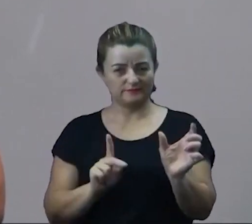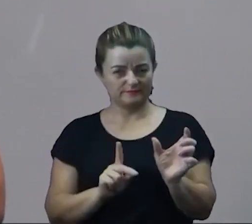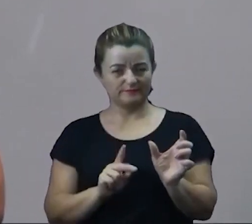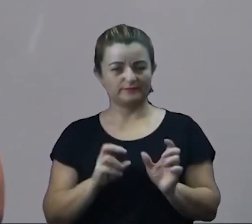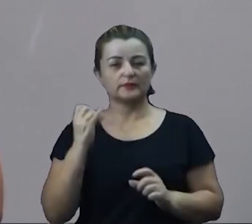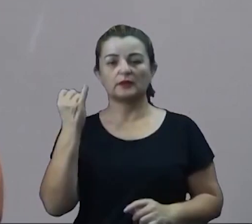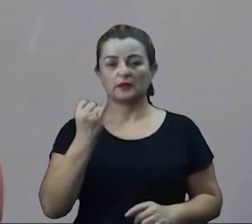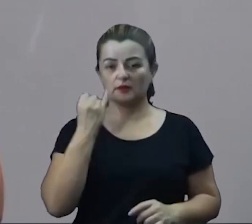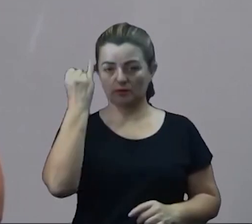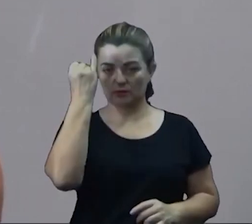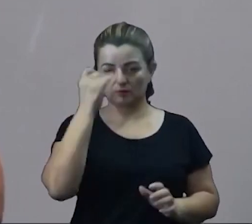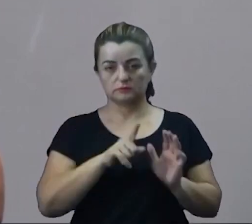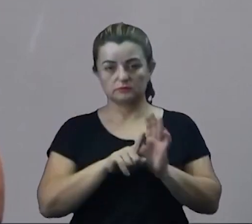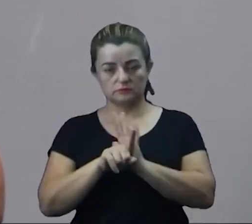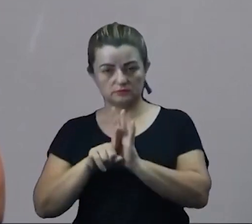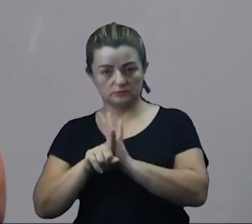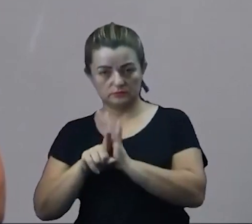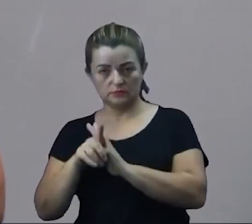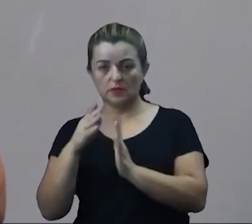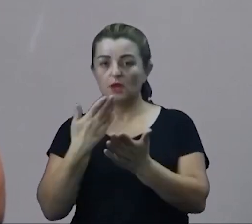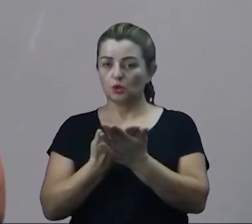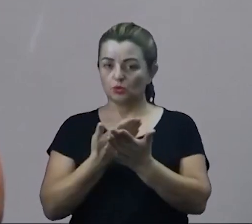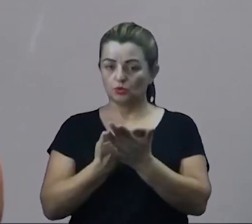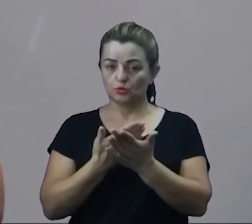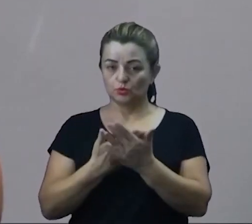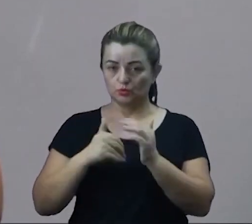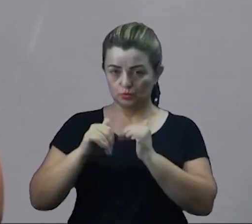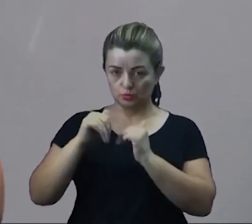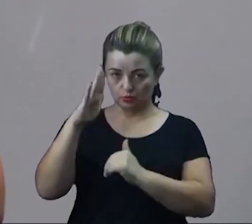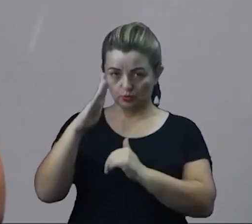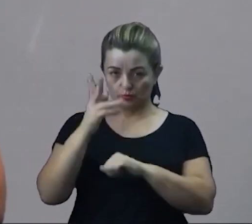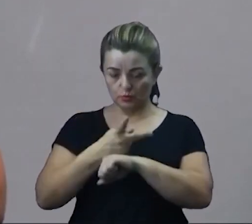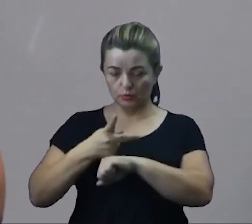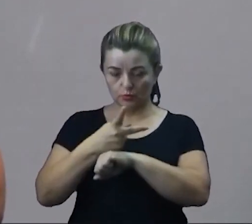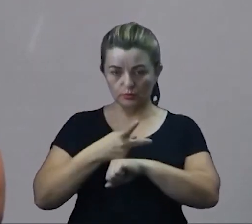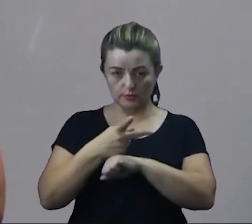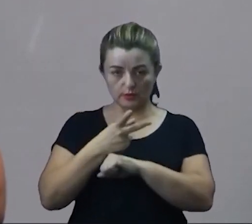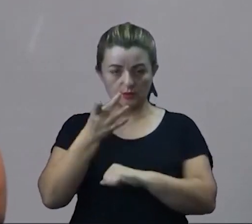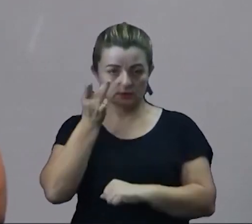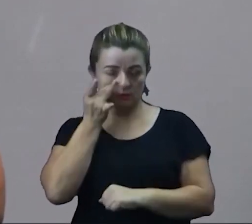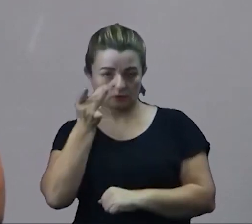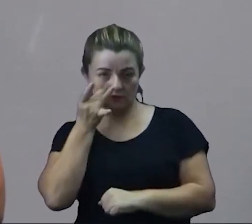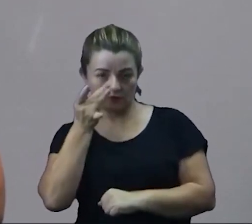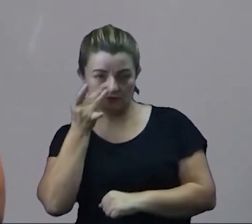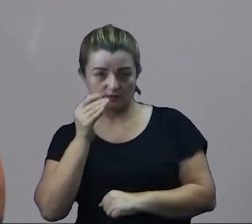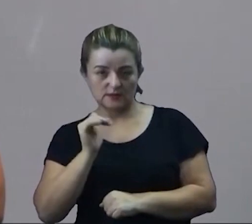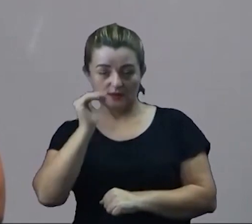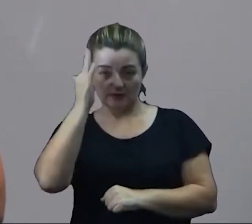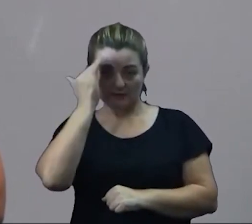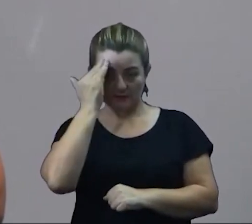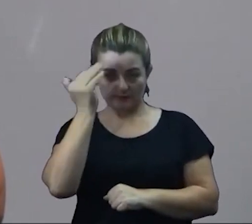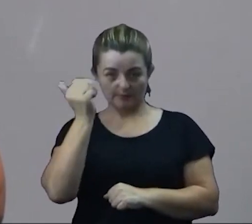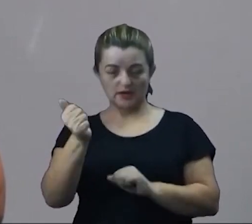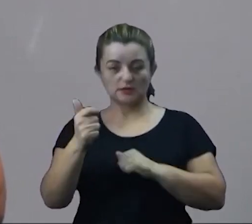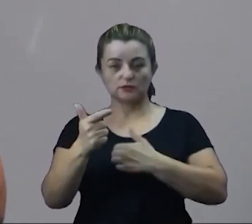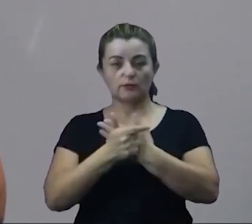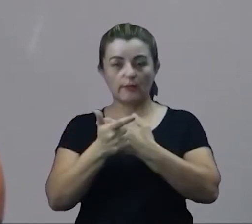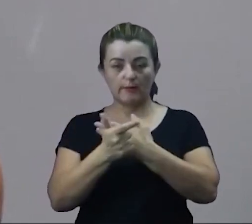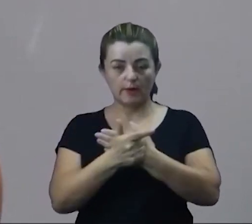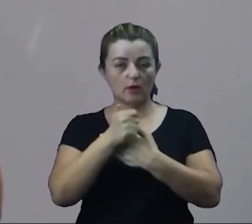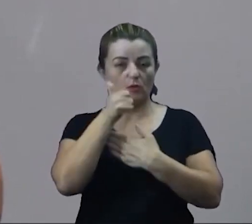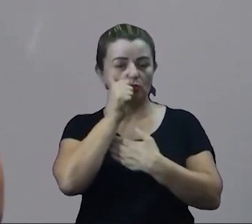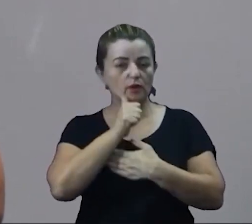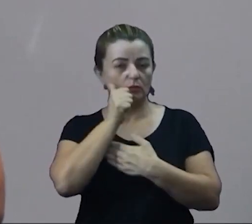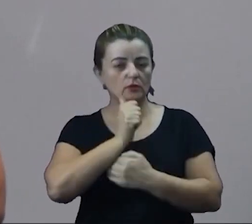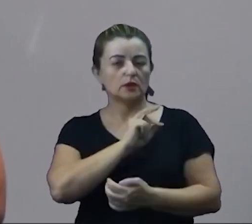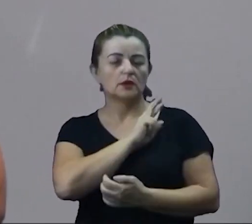super importante pesquisar. Então, estude um pouco mais, busque mais informações para você saber muito mais sobre os papéis das mulheres, né,